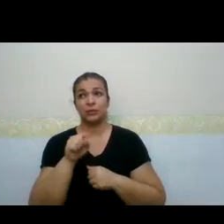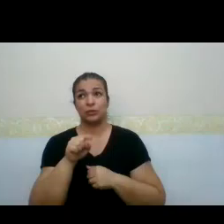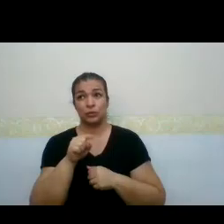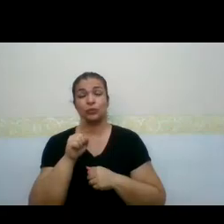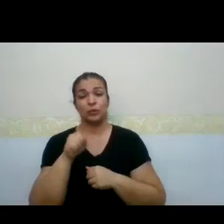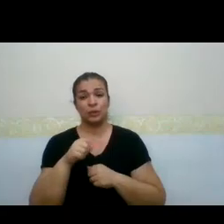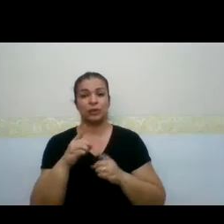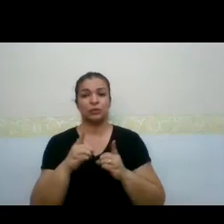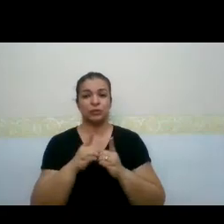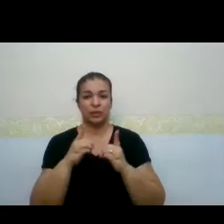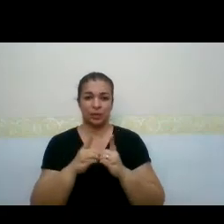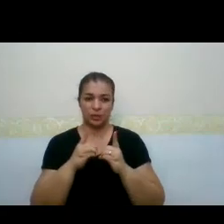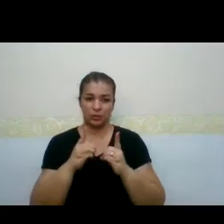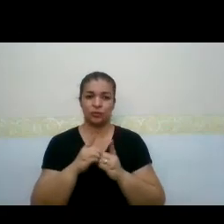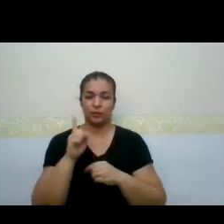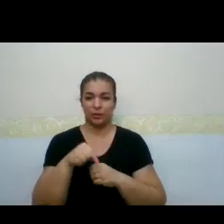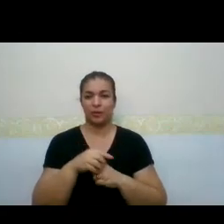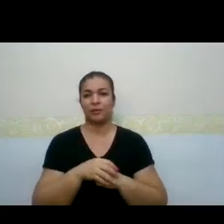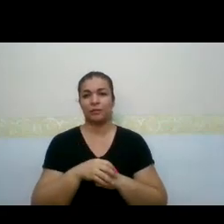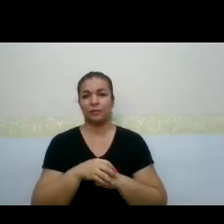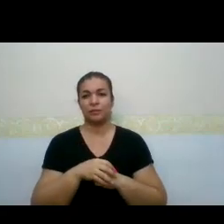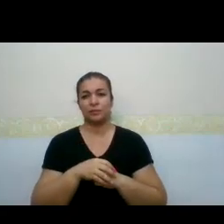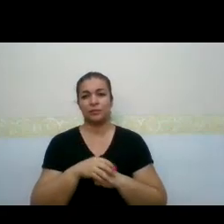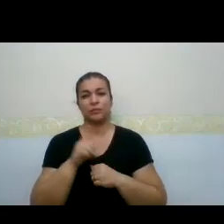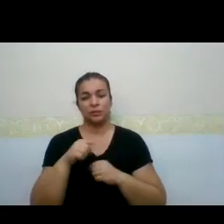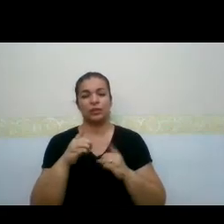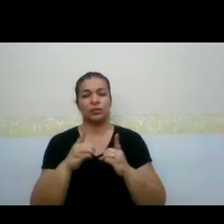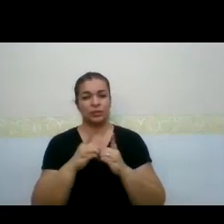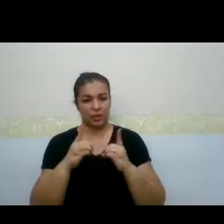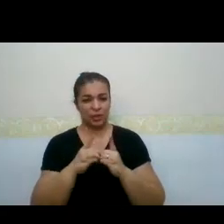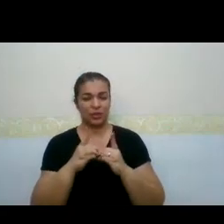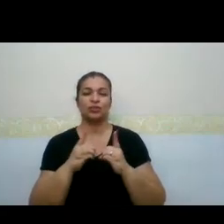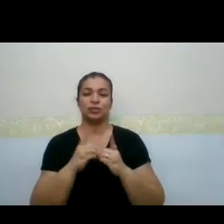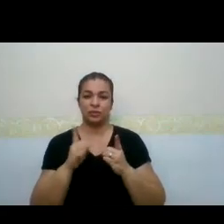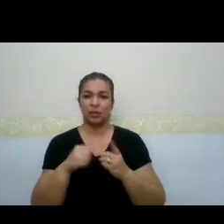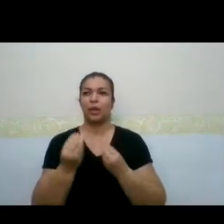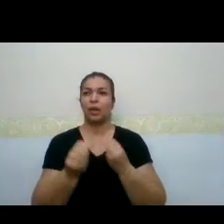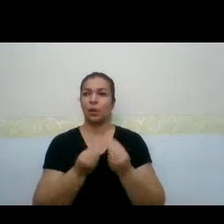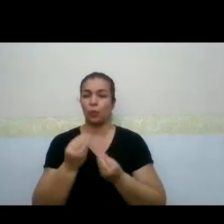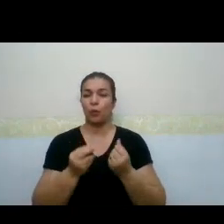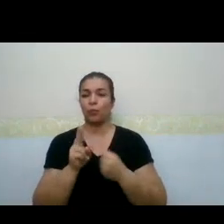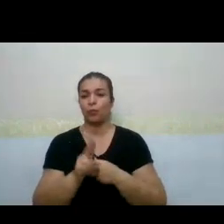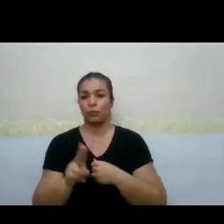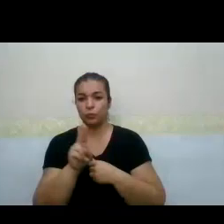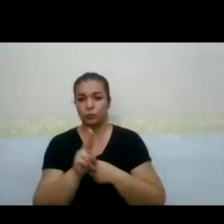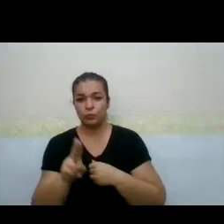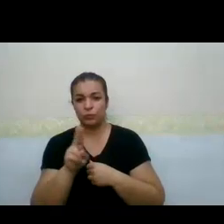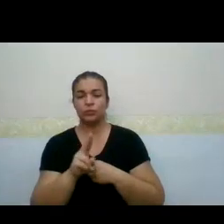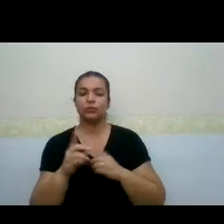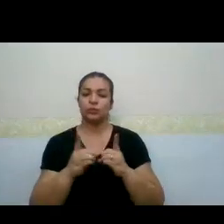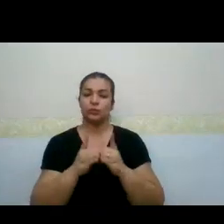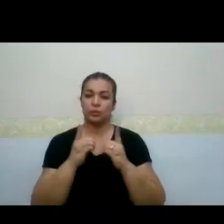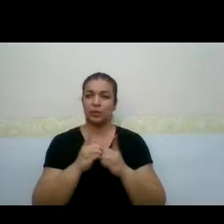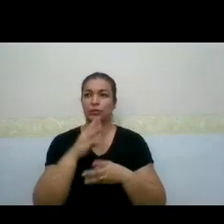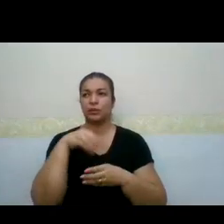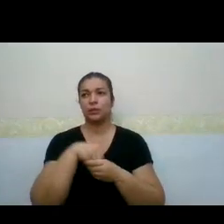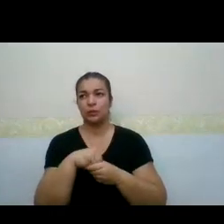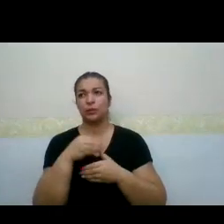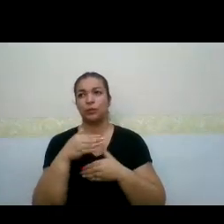perfeito. E isso é didática, tá? É a aplicação de didática num processo de